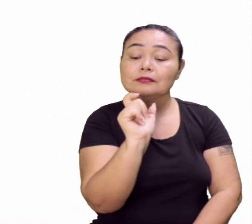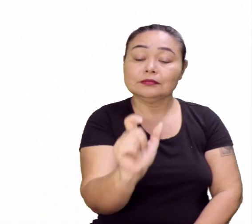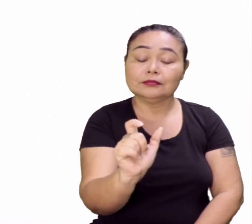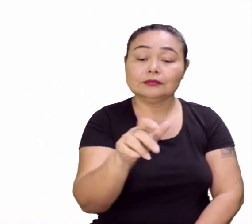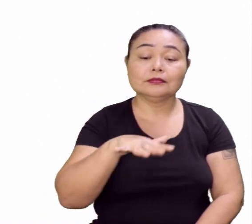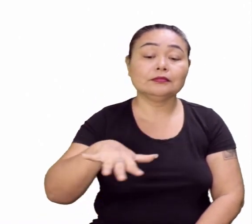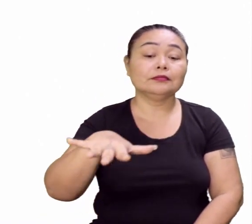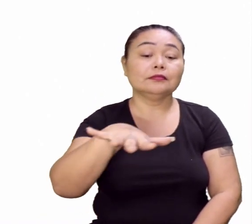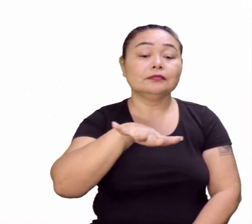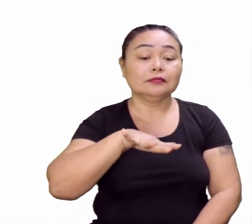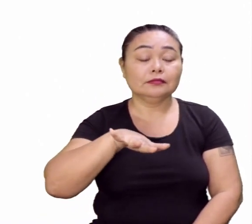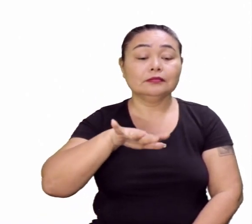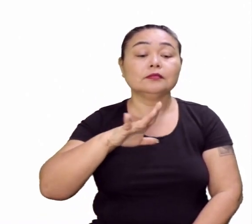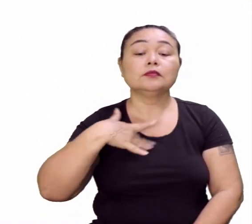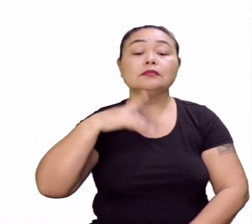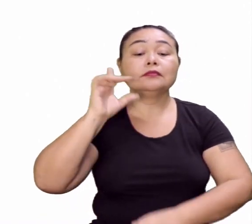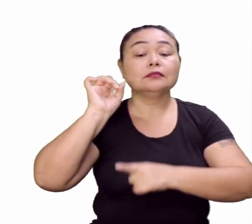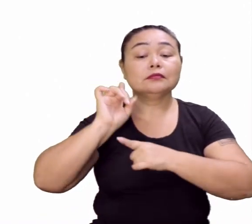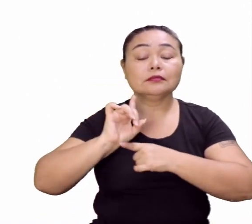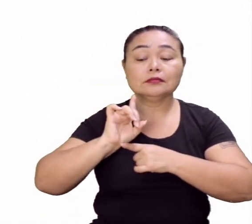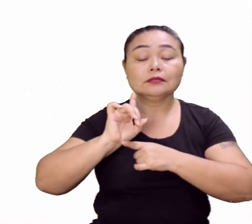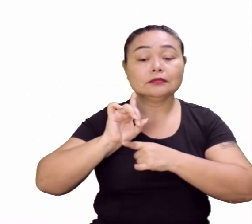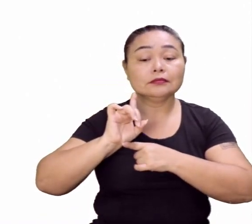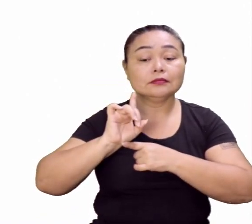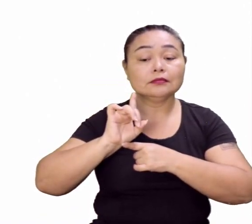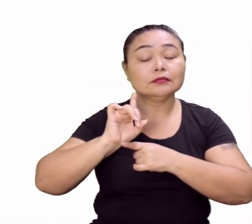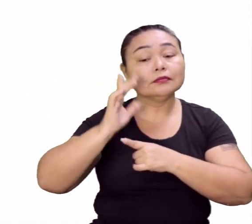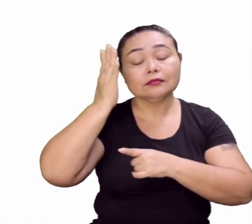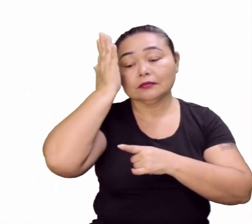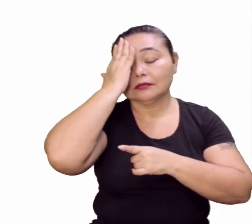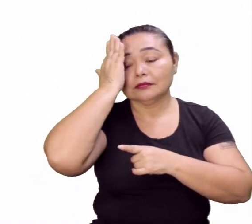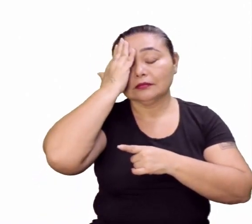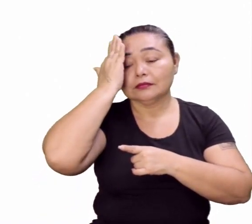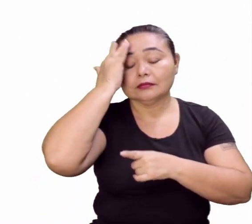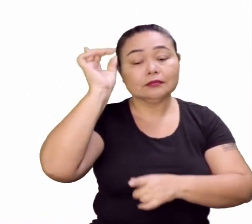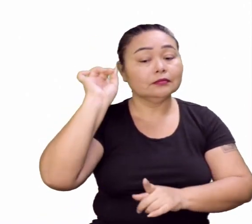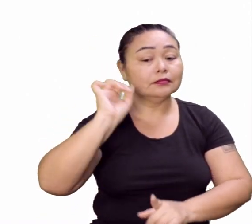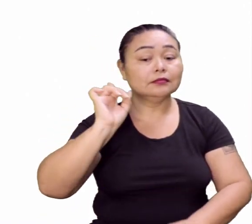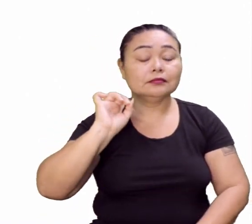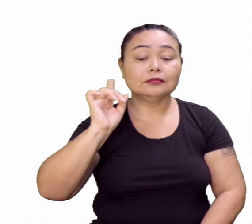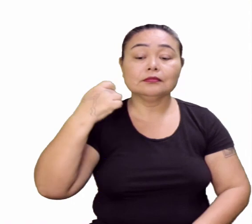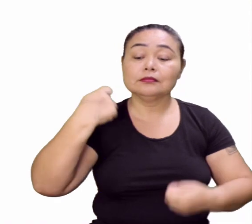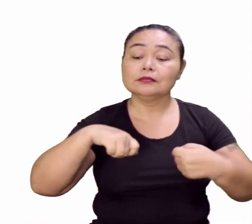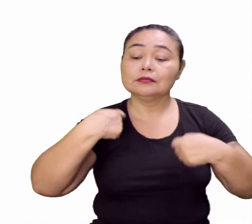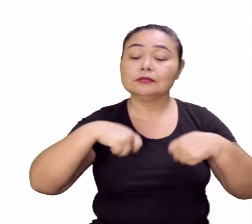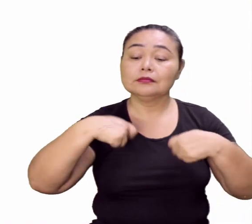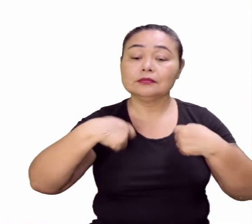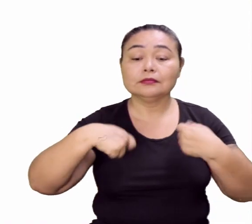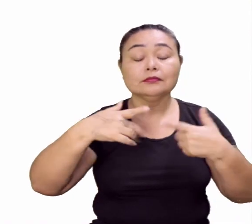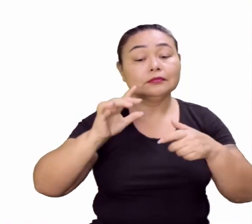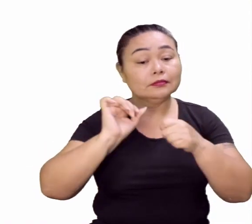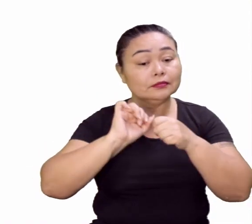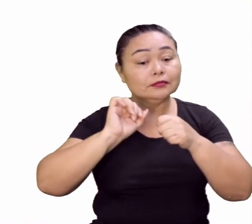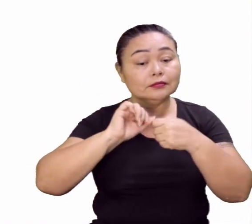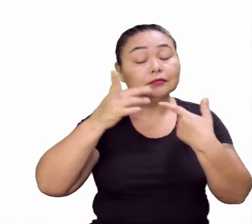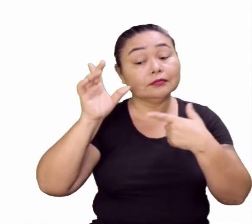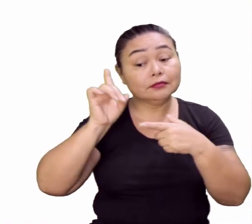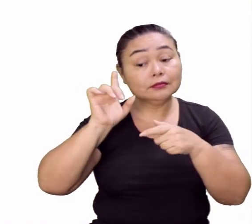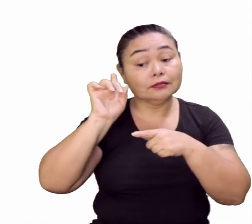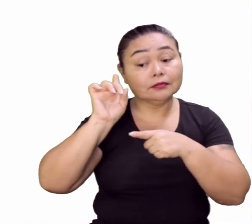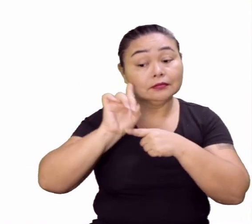Uma área assim densamente, a gente sabe que não necessariamente precisa ser densamente. Exatamente,